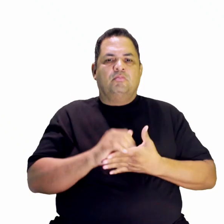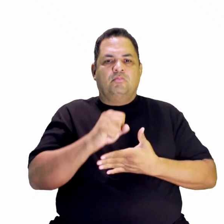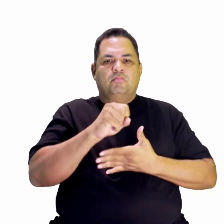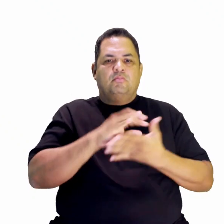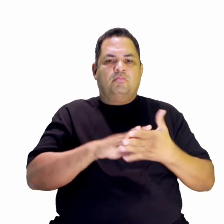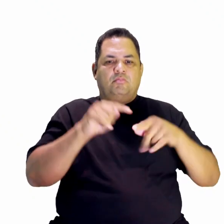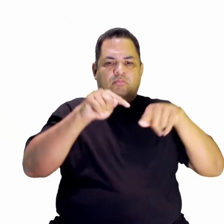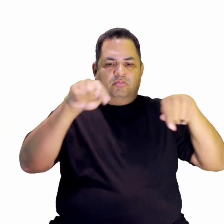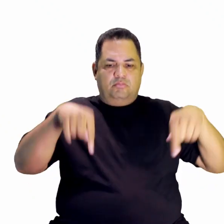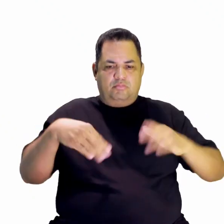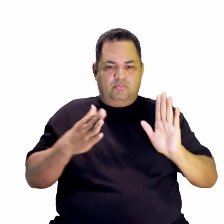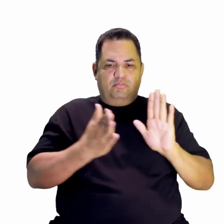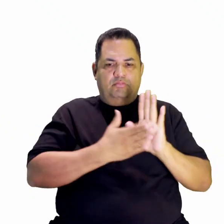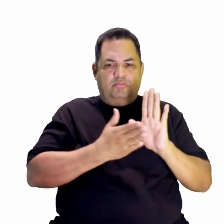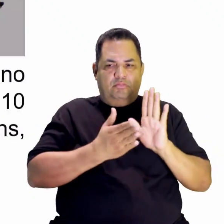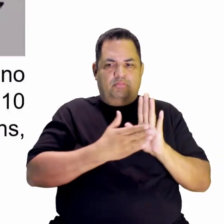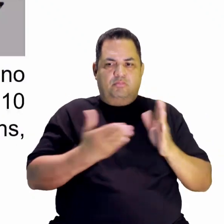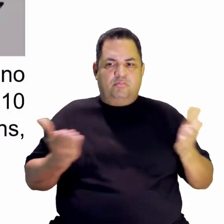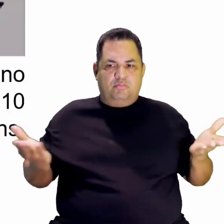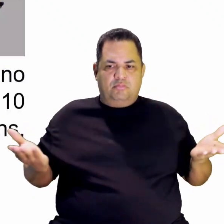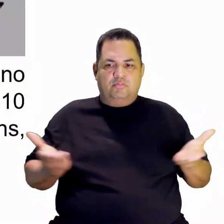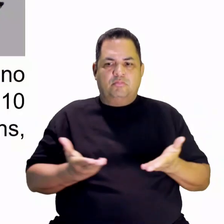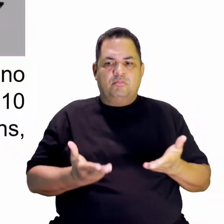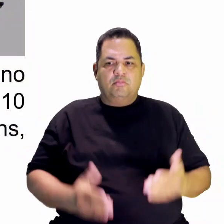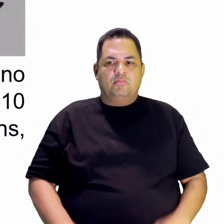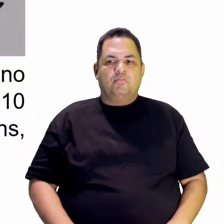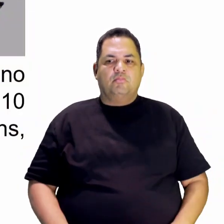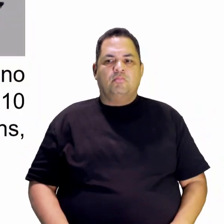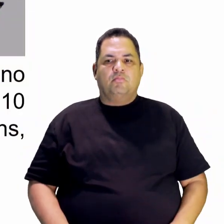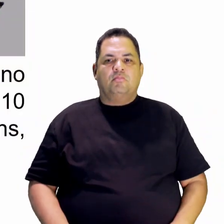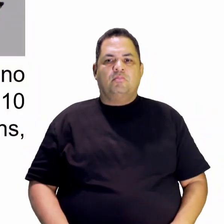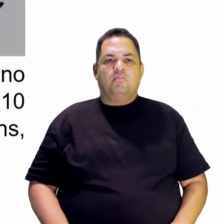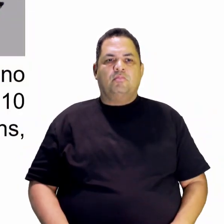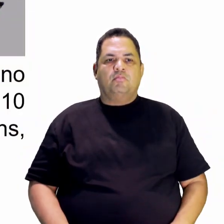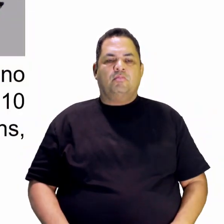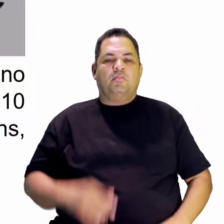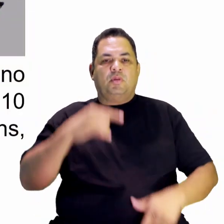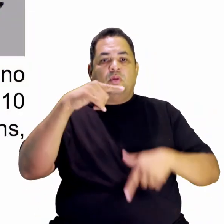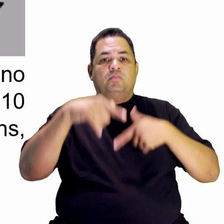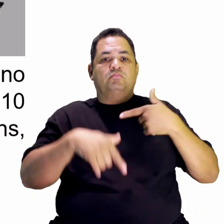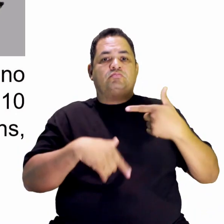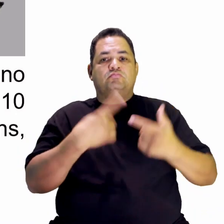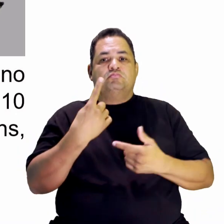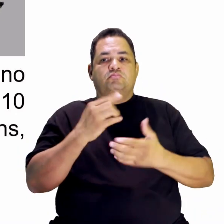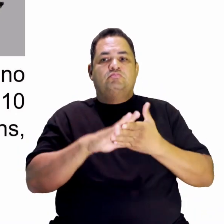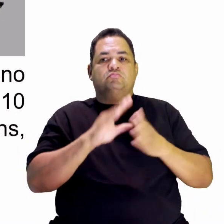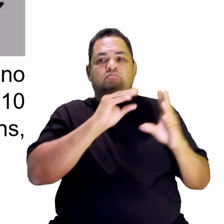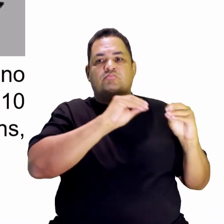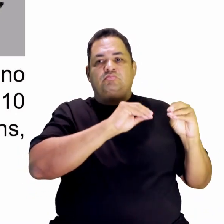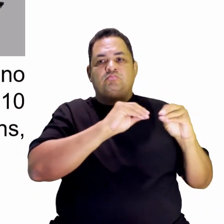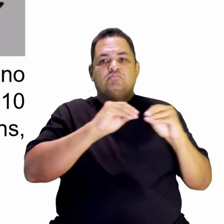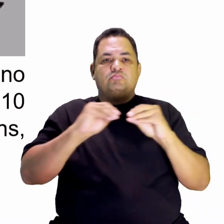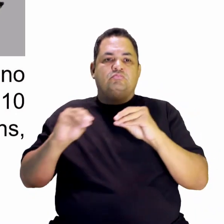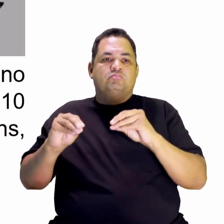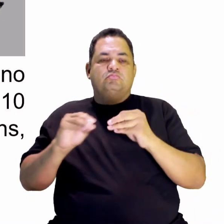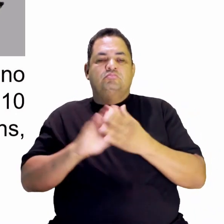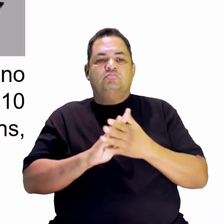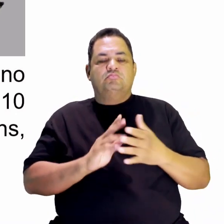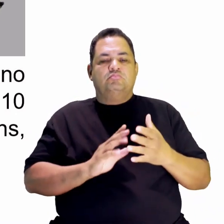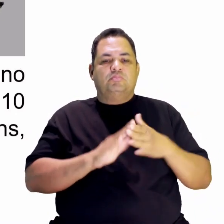né, propostas para hoje. Um trabalhador quando ele desloca uma caixa de